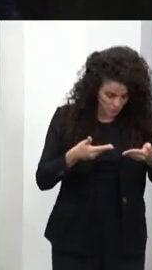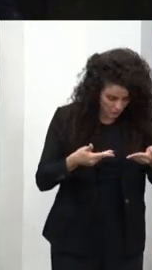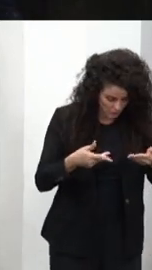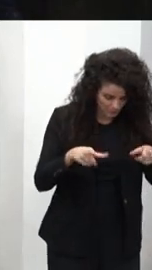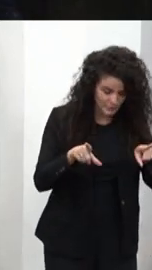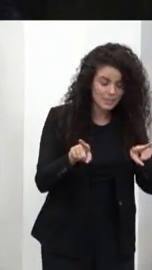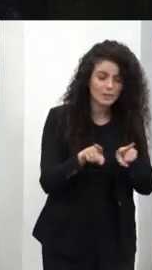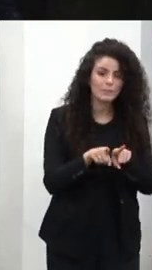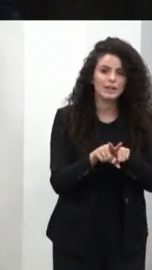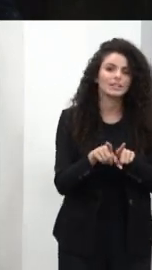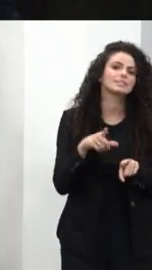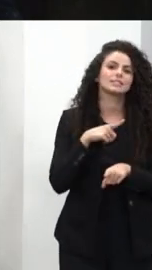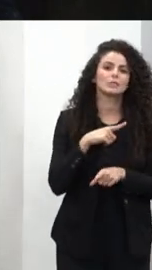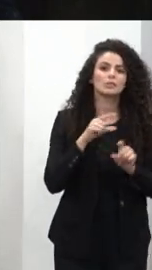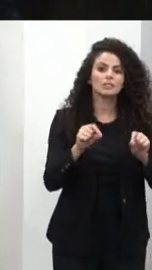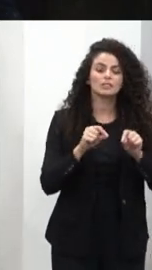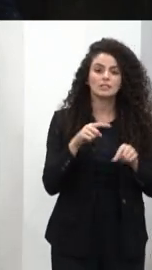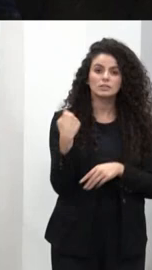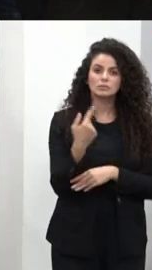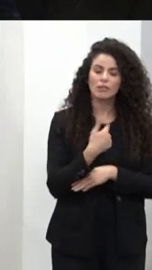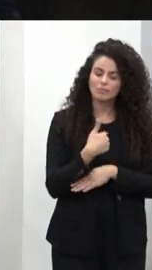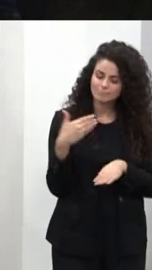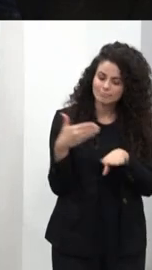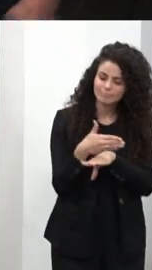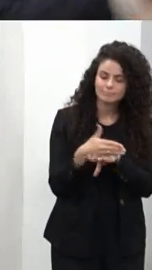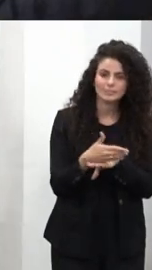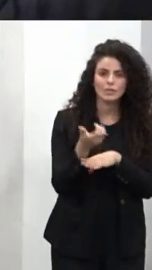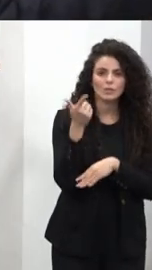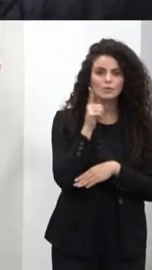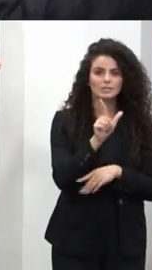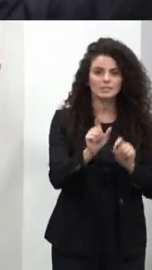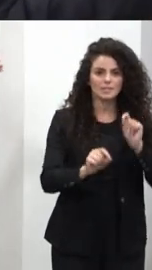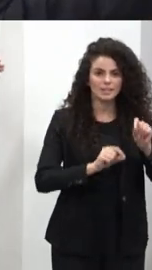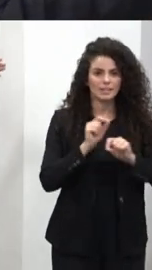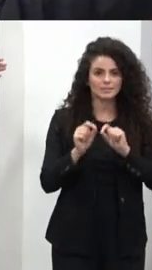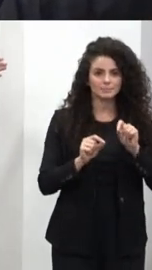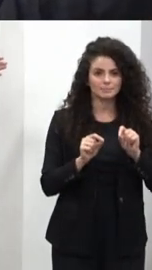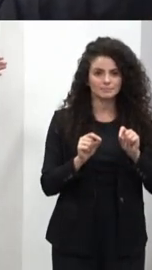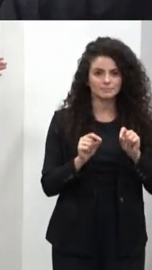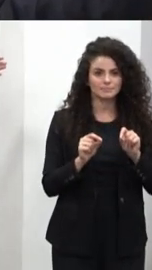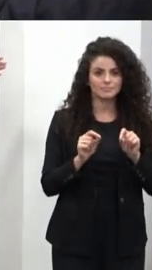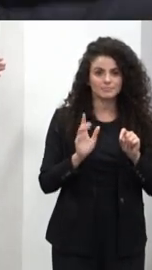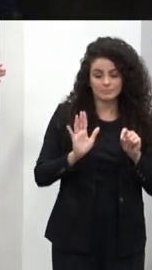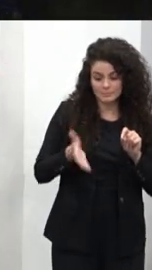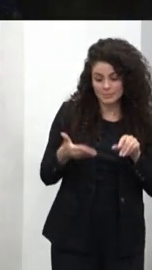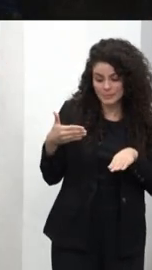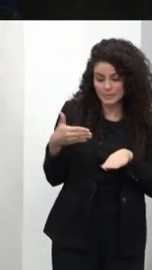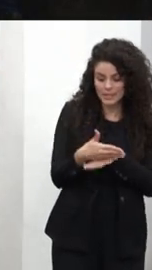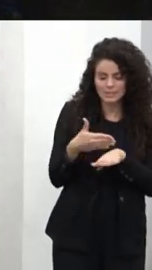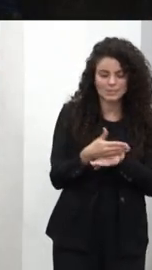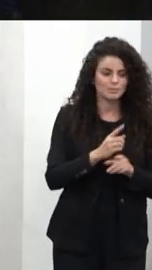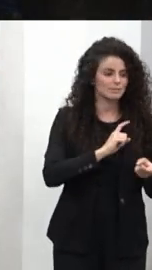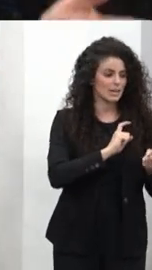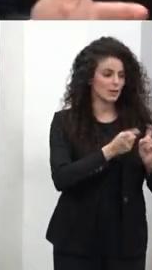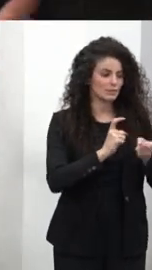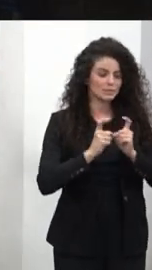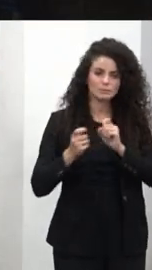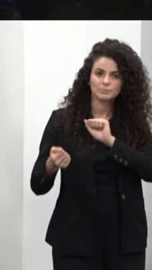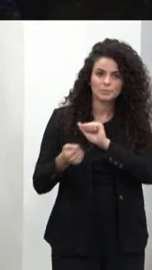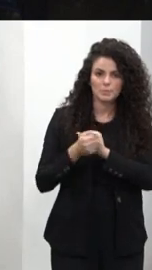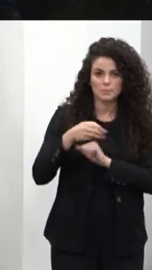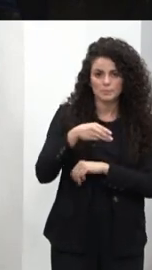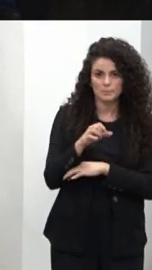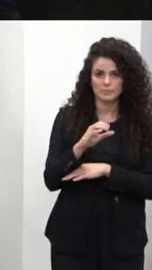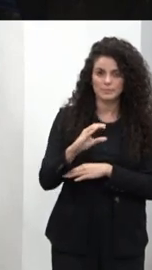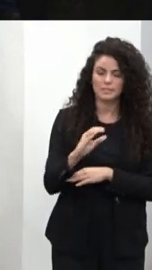dos dirigentes estaduais estou integrando e por meio dele nós já participamos de diversas reuniões com o mim que já estive até